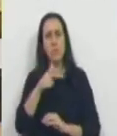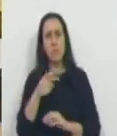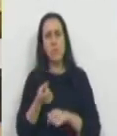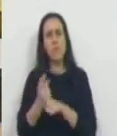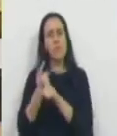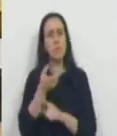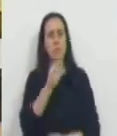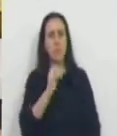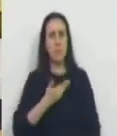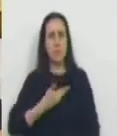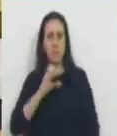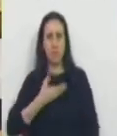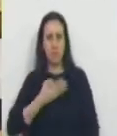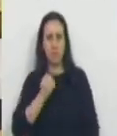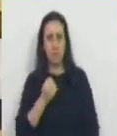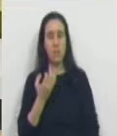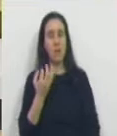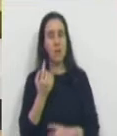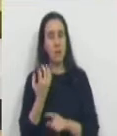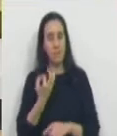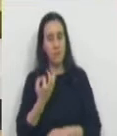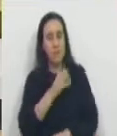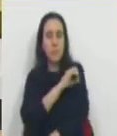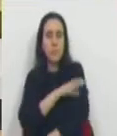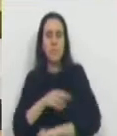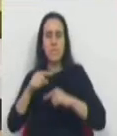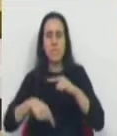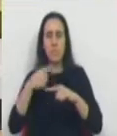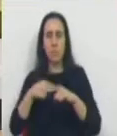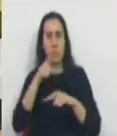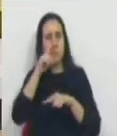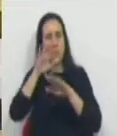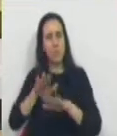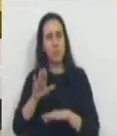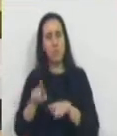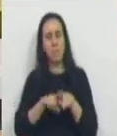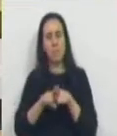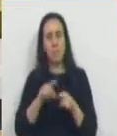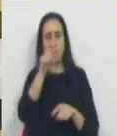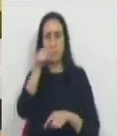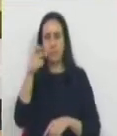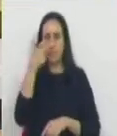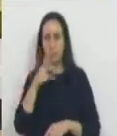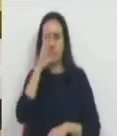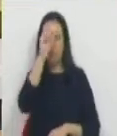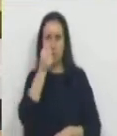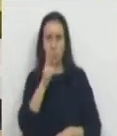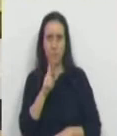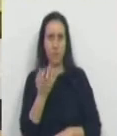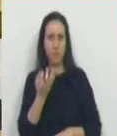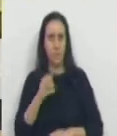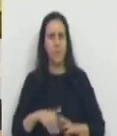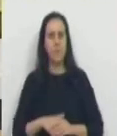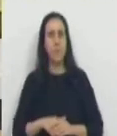pelo CDS e foi a interrupção do ciclo de empobrecimento que era a política para os pensionistas do anterior governo. Com